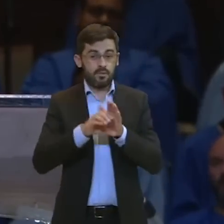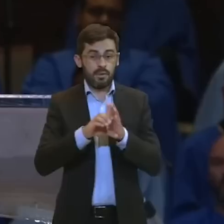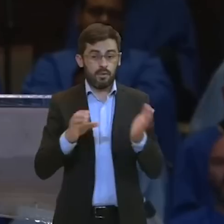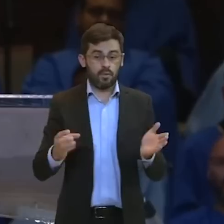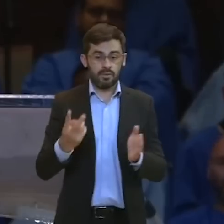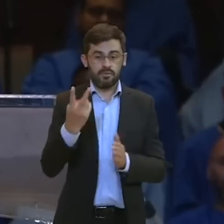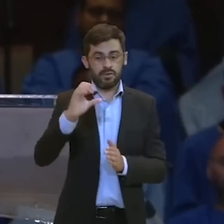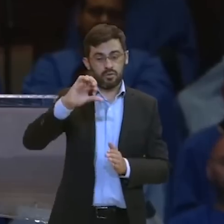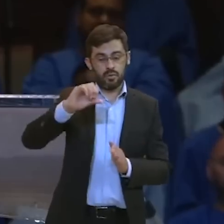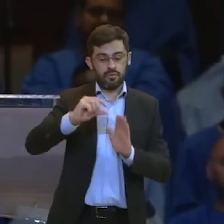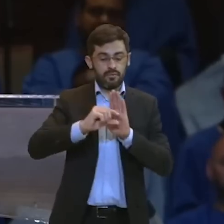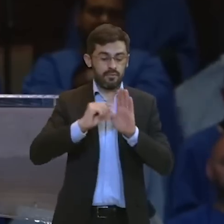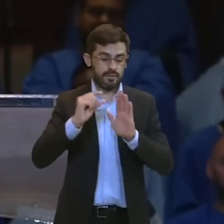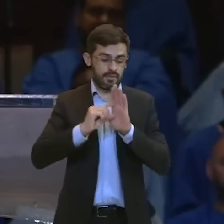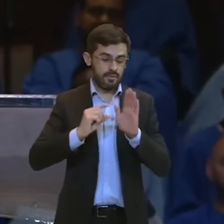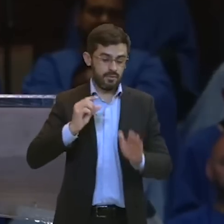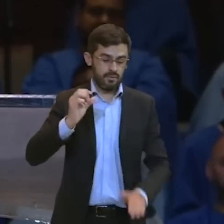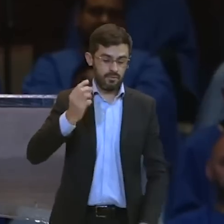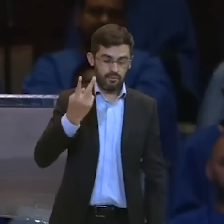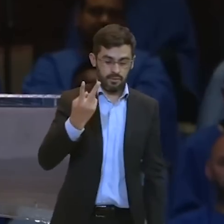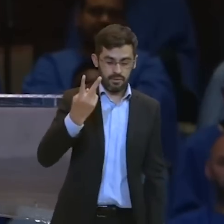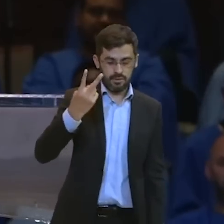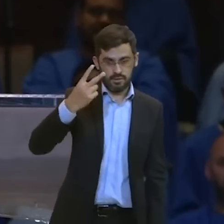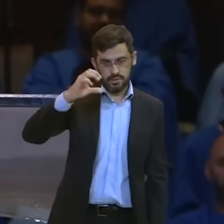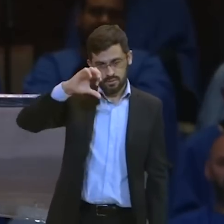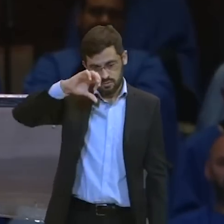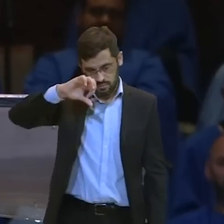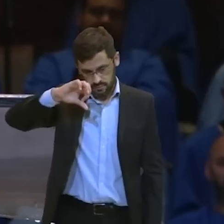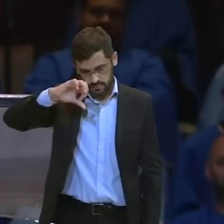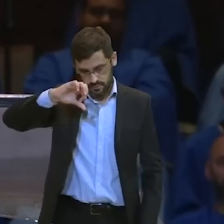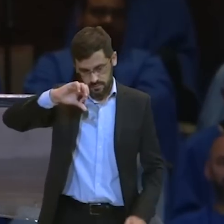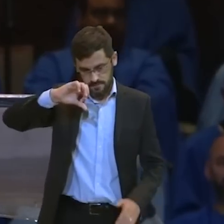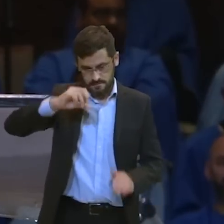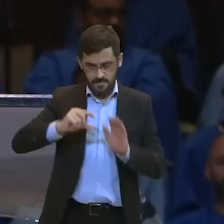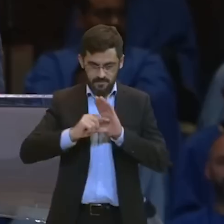29, 19 e 20, continuação do texto.